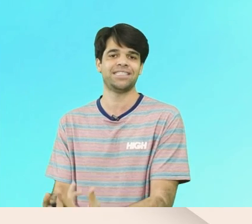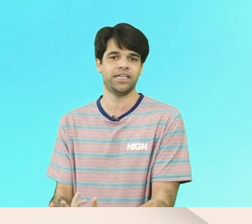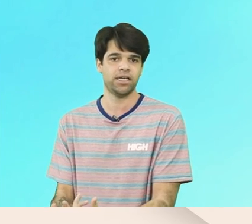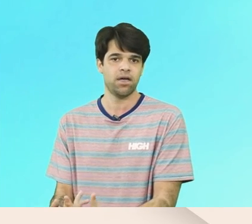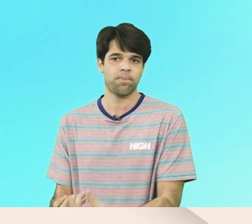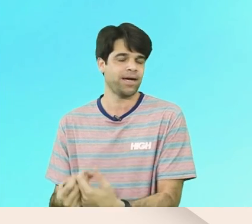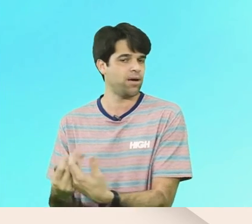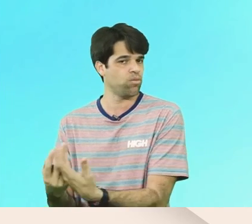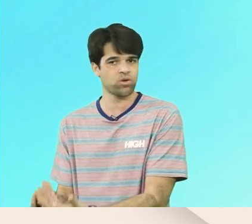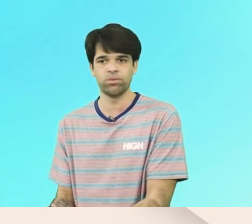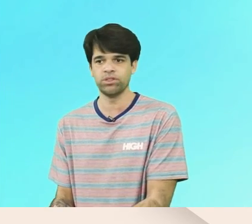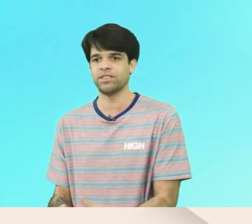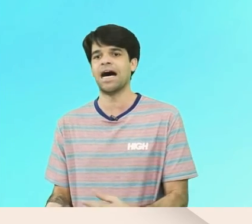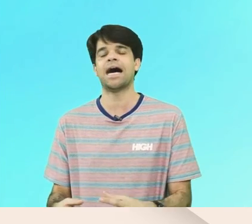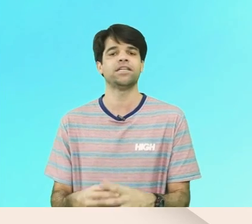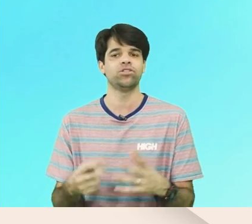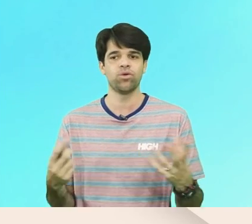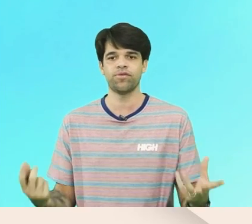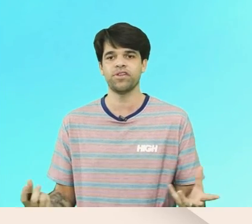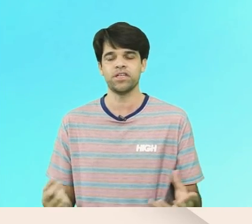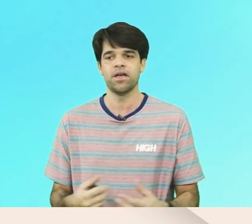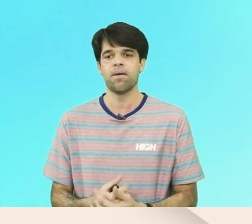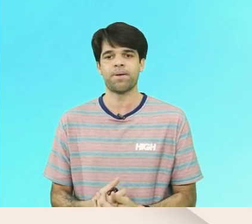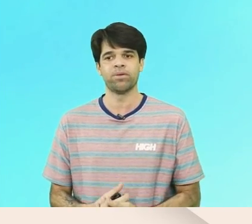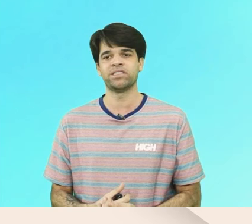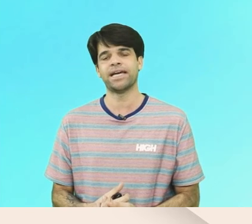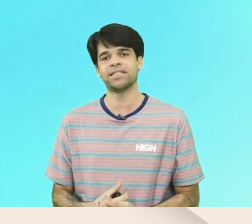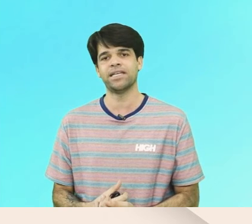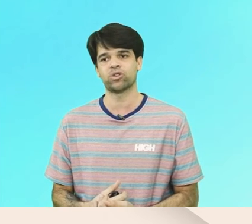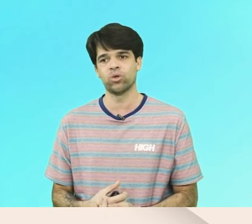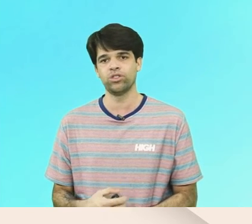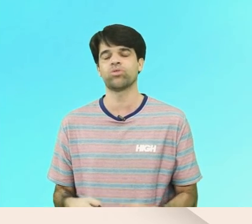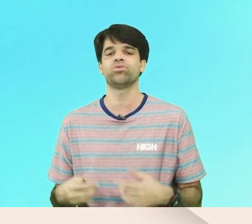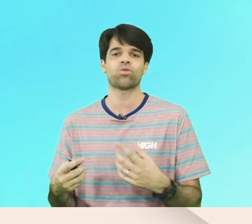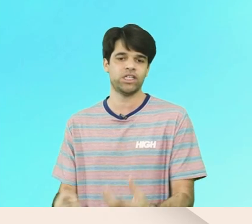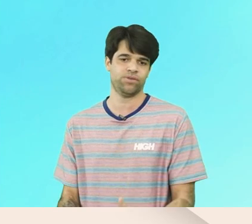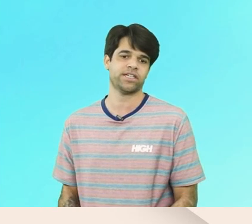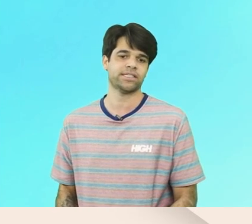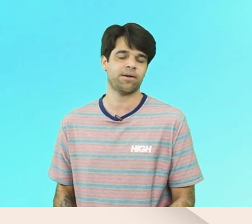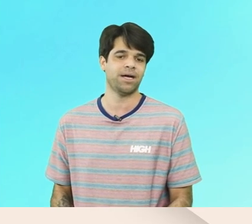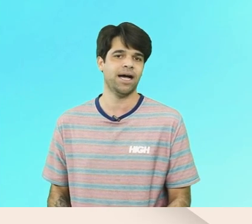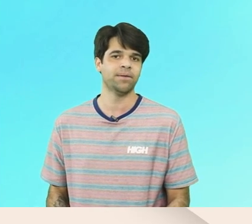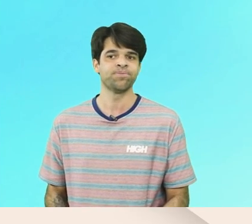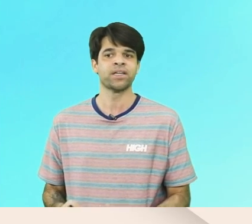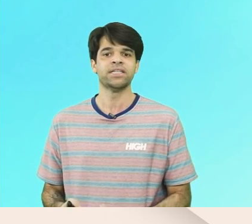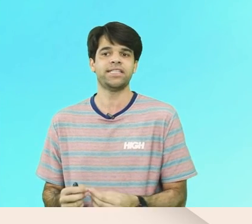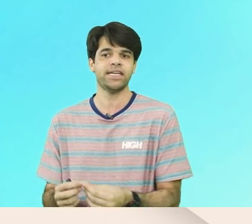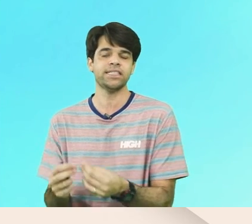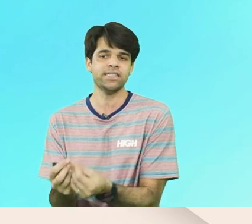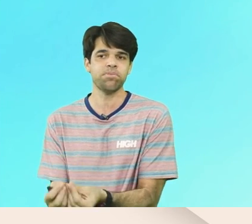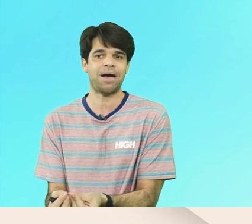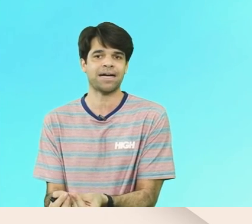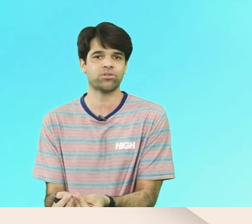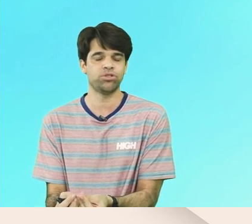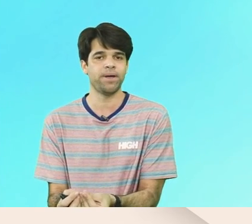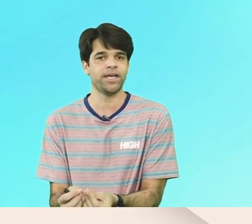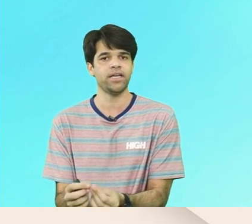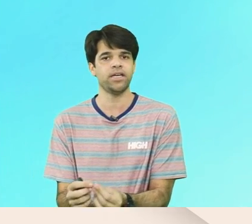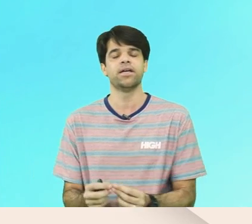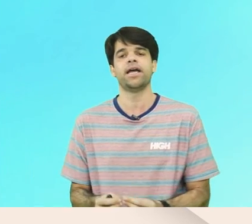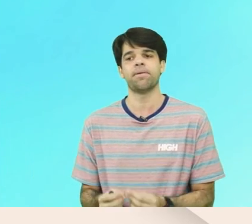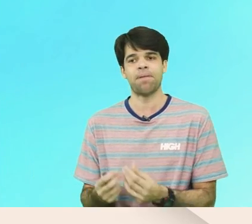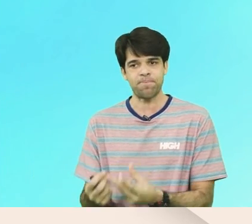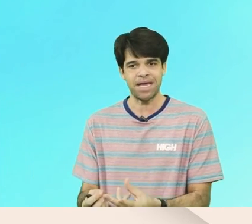pode trazer para uma comunidade ou, enfim, para uma série de atores com os quais você quer trabalhar? Sem esses